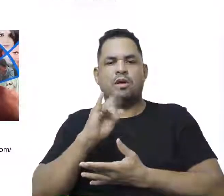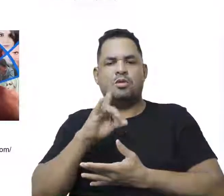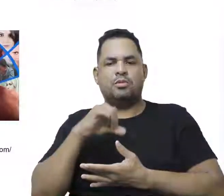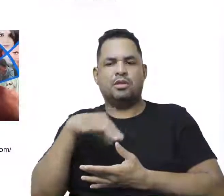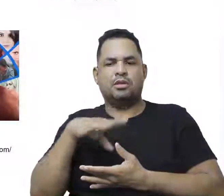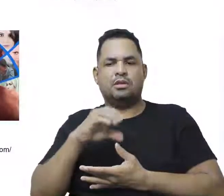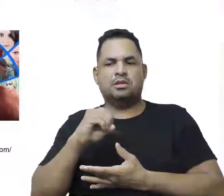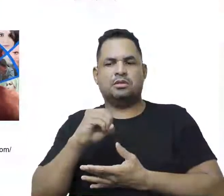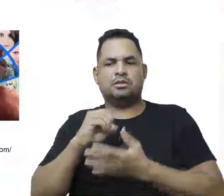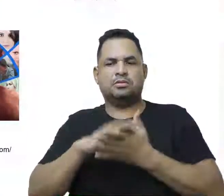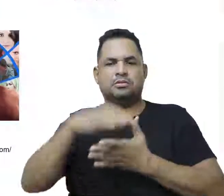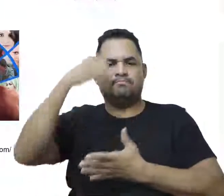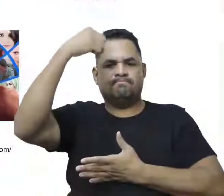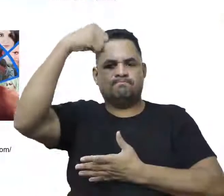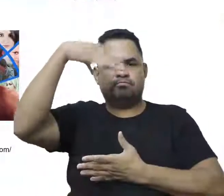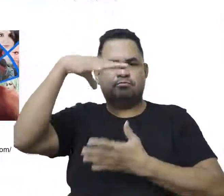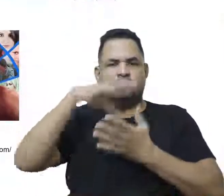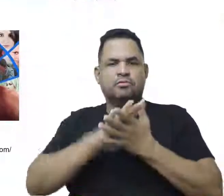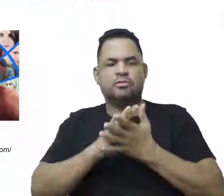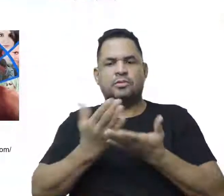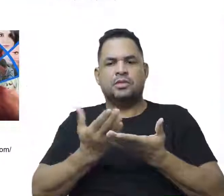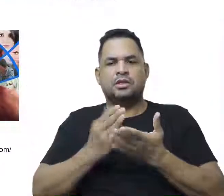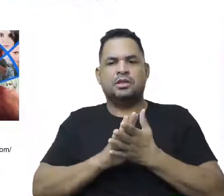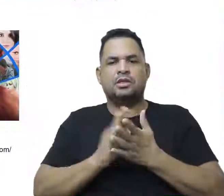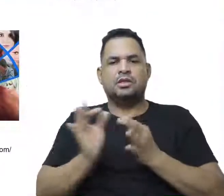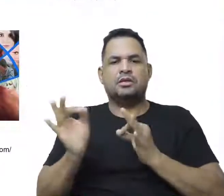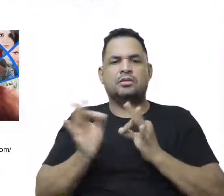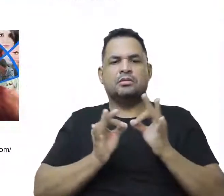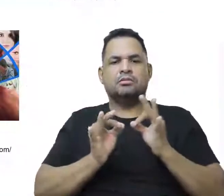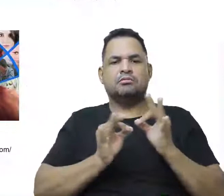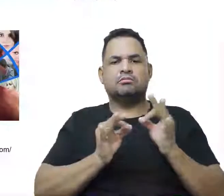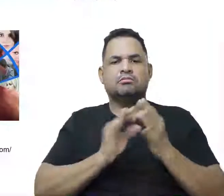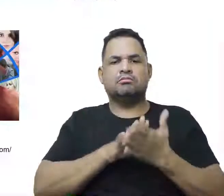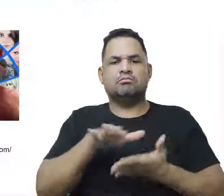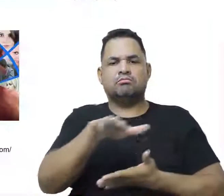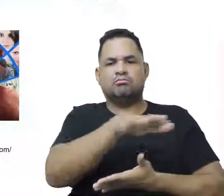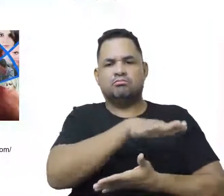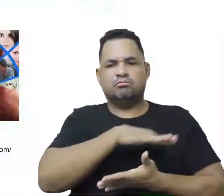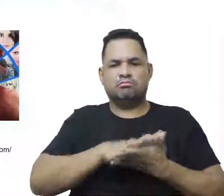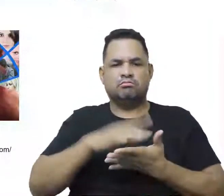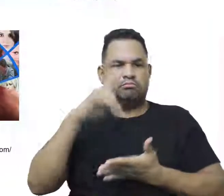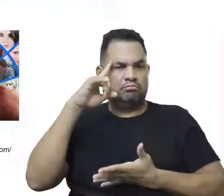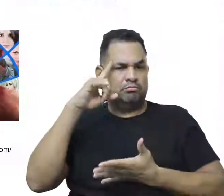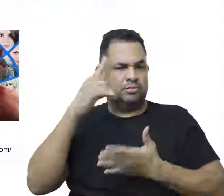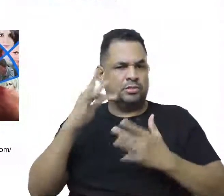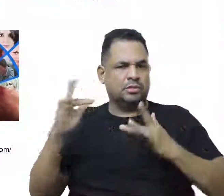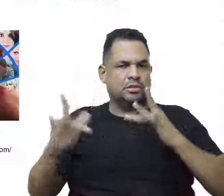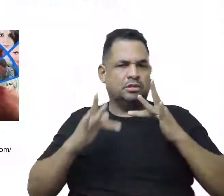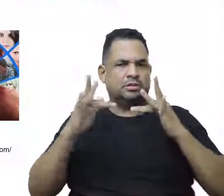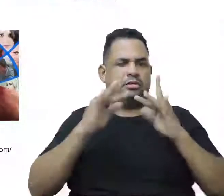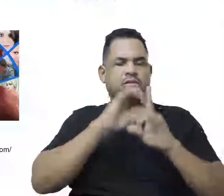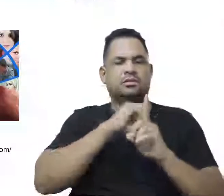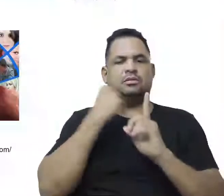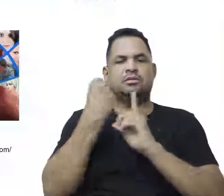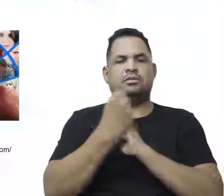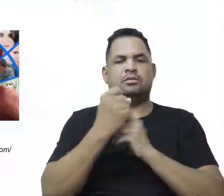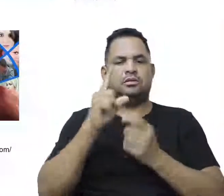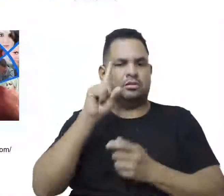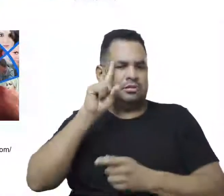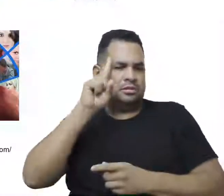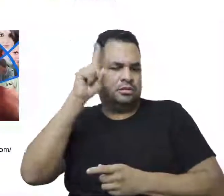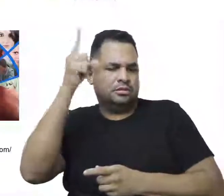ocupou um lugar desta Cadu e permeia o pensamento da maioria dos clássicos da Sociologia essa ideia de progresso